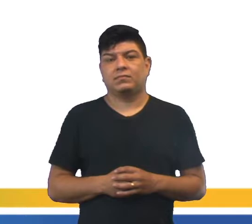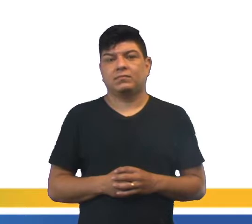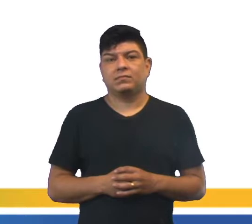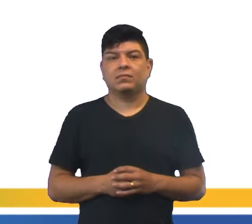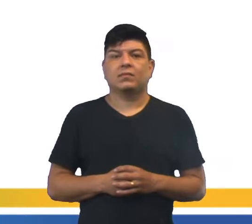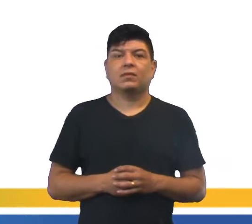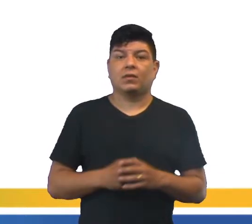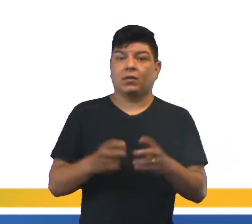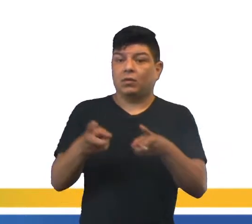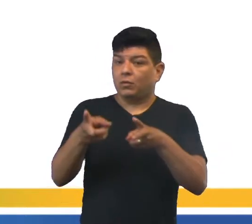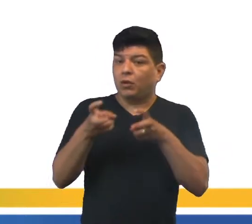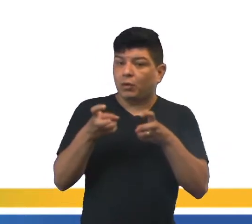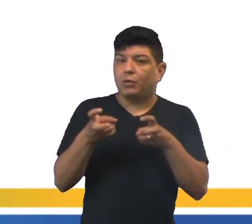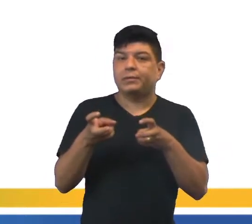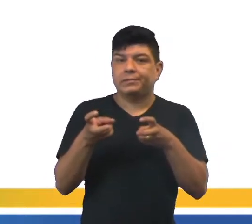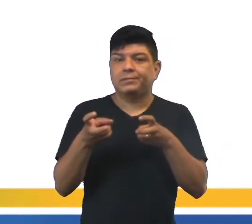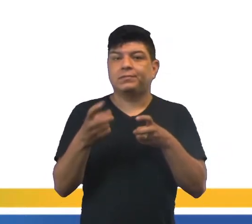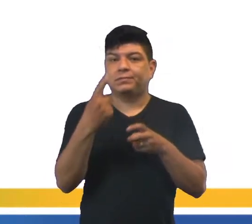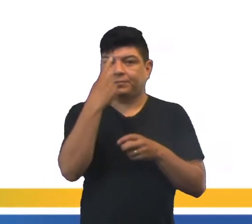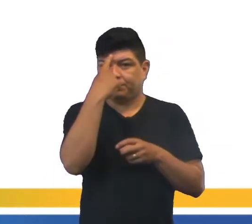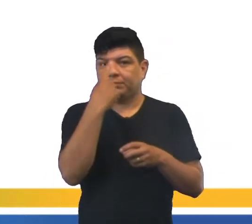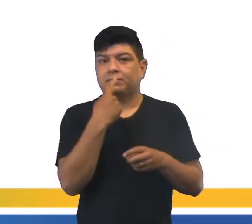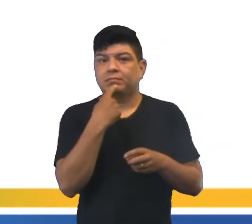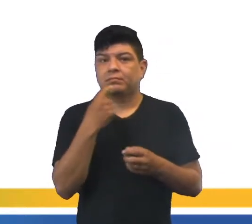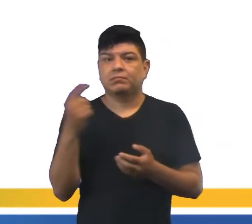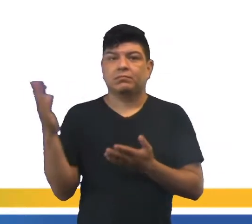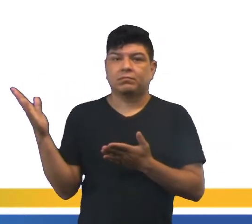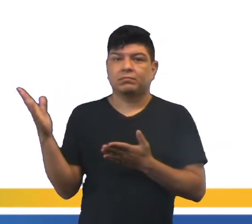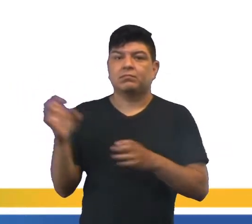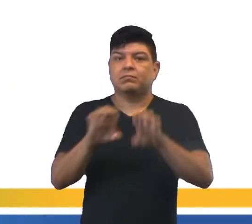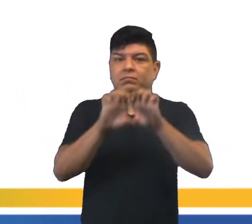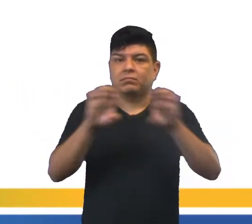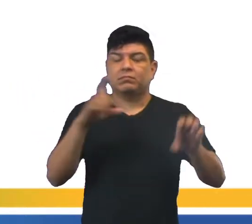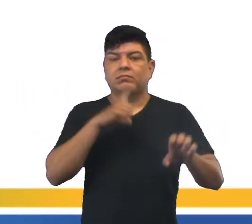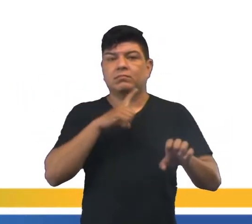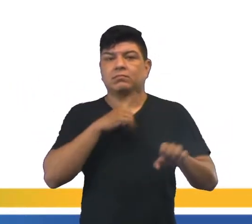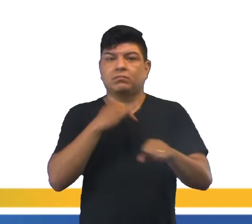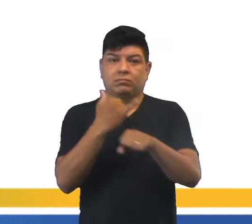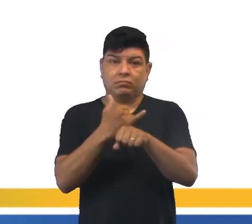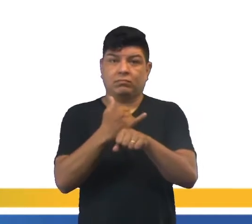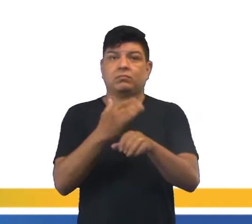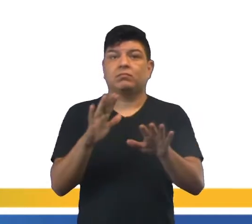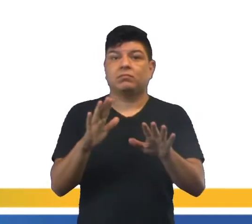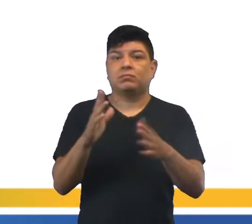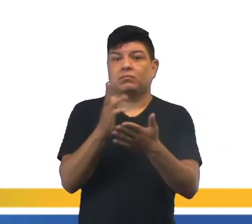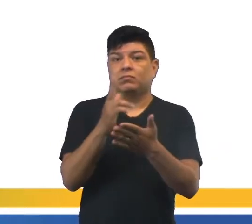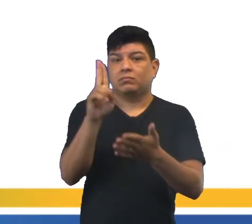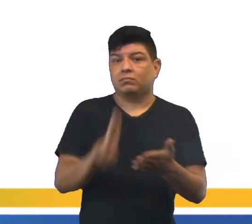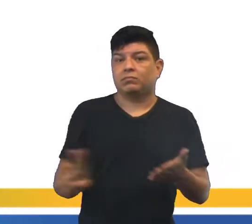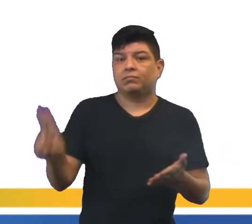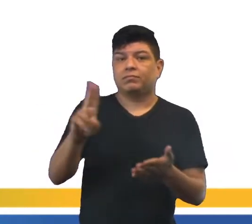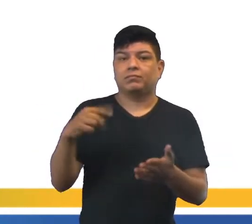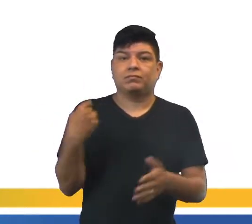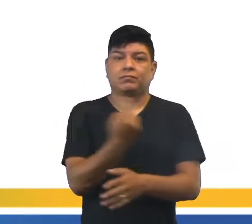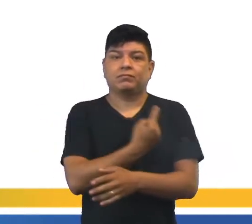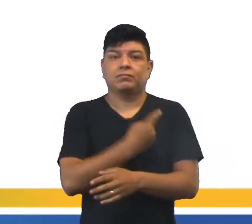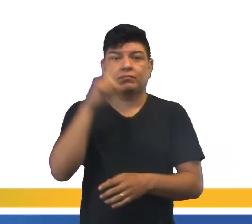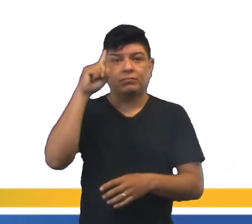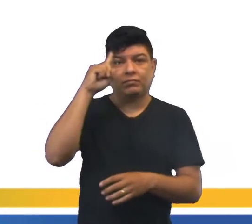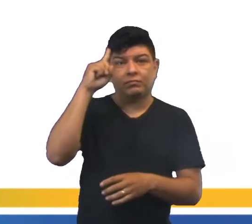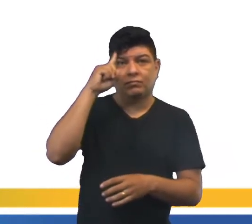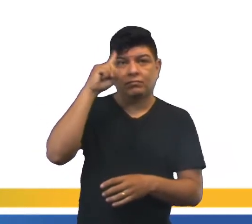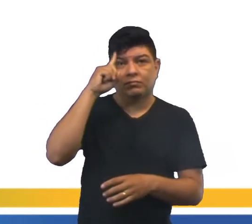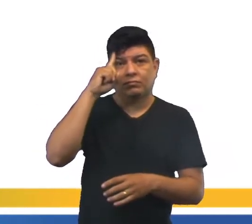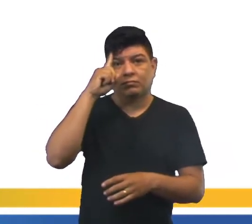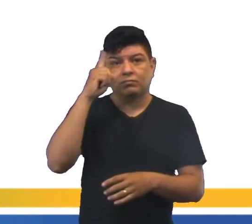Como vocês percebem, aqui existem estruturas metálicas, né, que são utilizadas no nosso cotidiano,